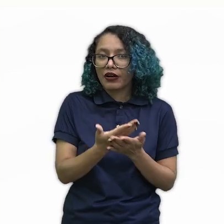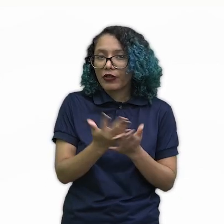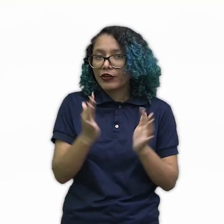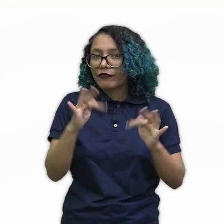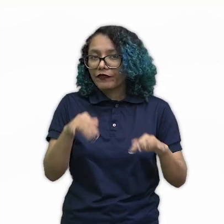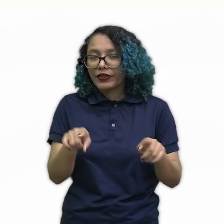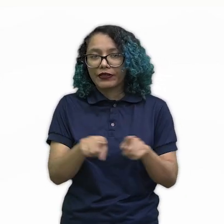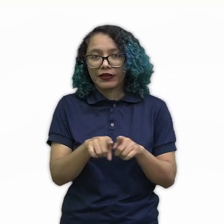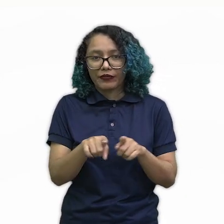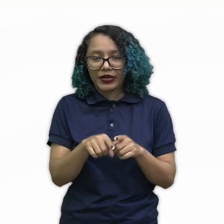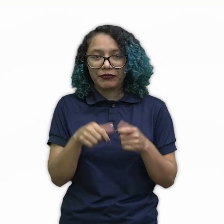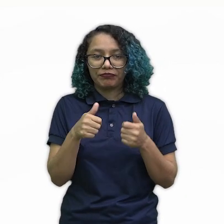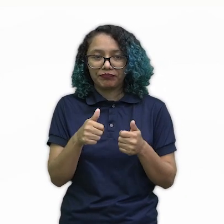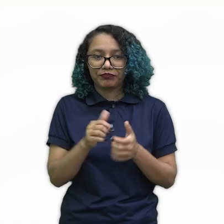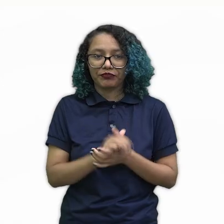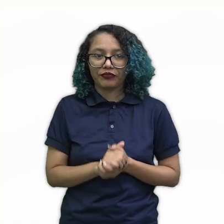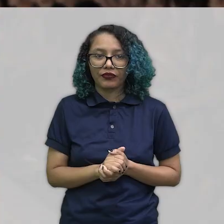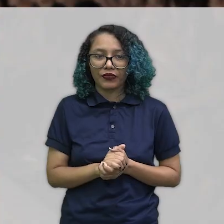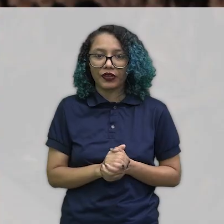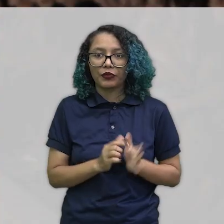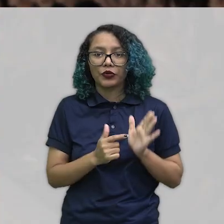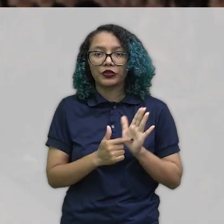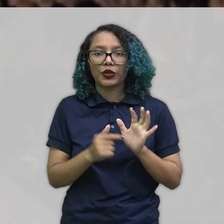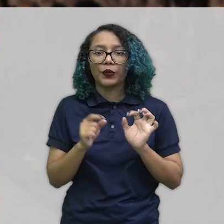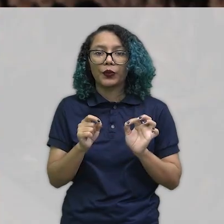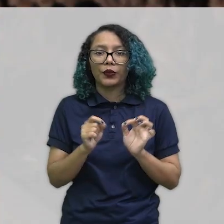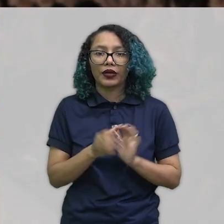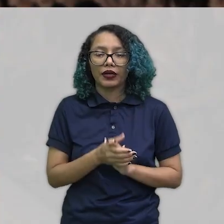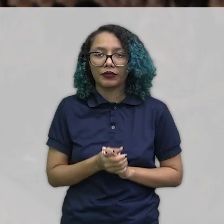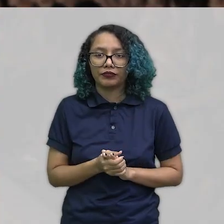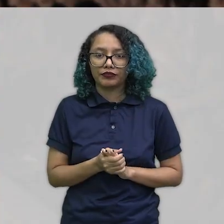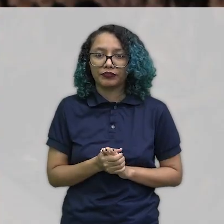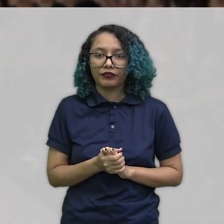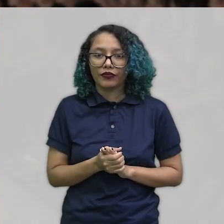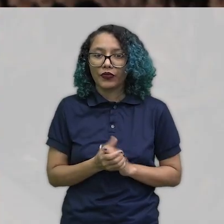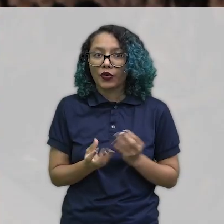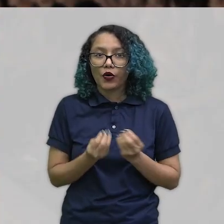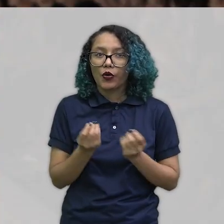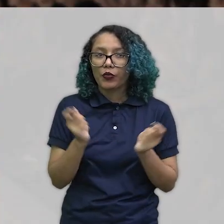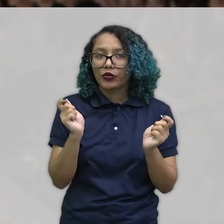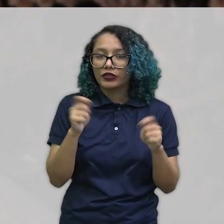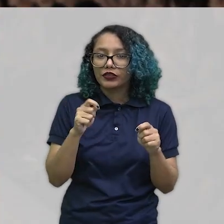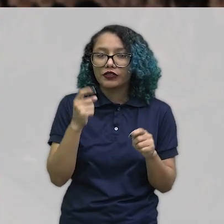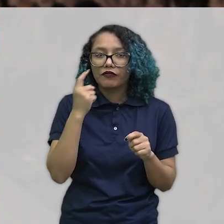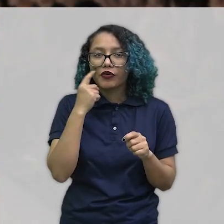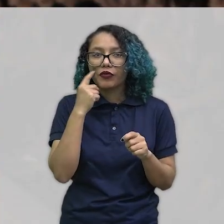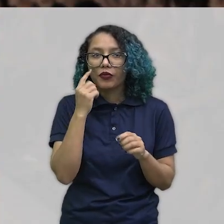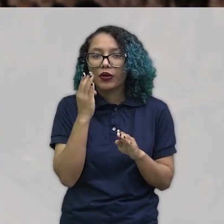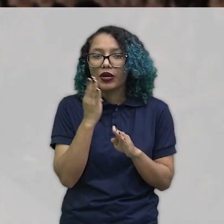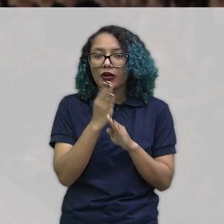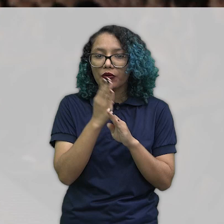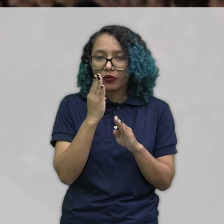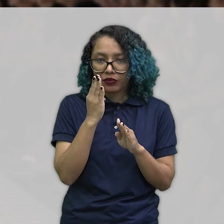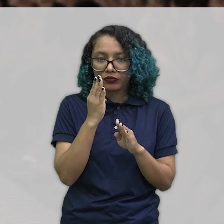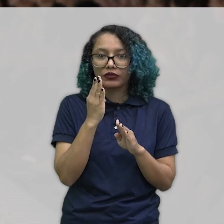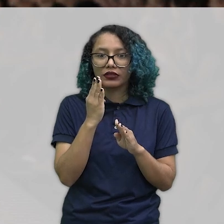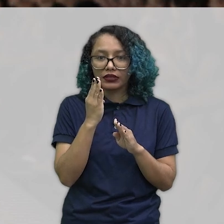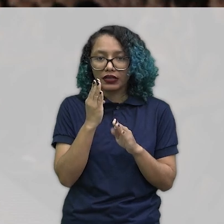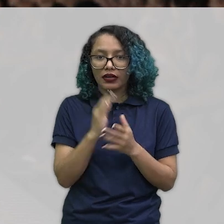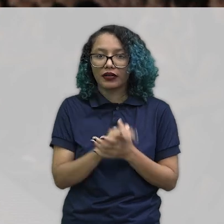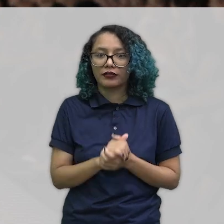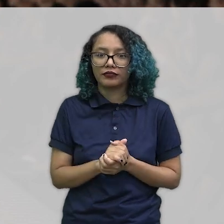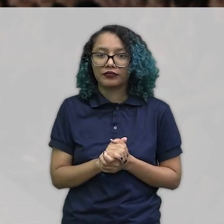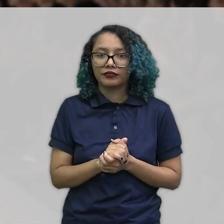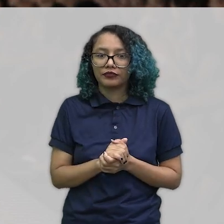nossa aula, tá certo? Onde eu te mostrei aqui como que a gente faz para identificar e trabalhar